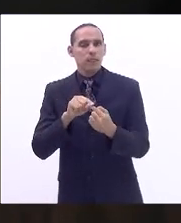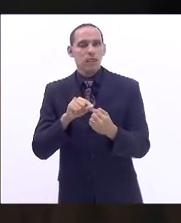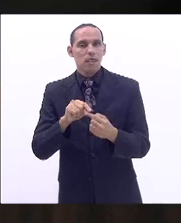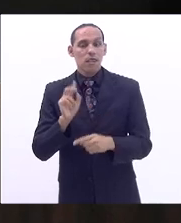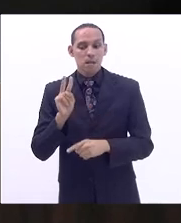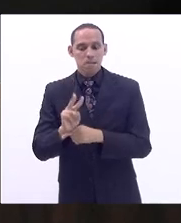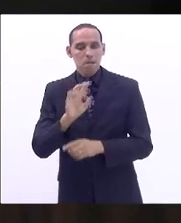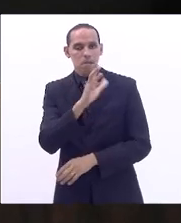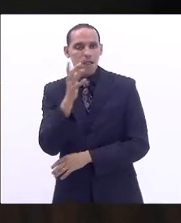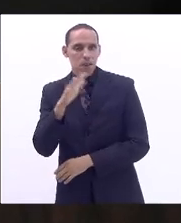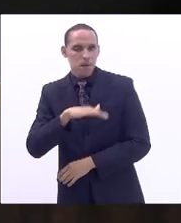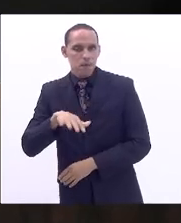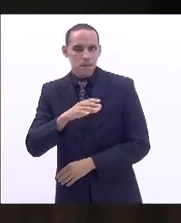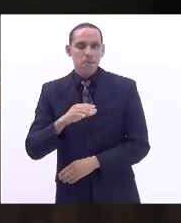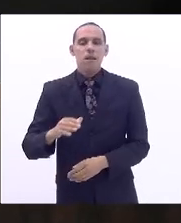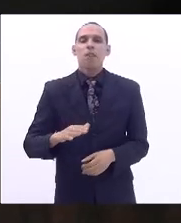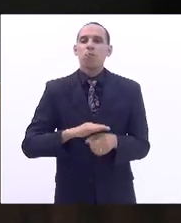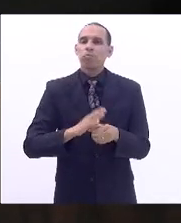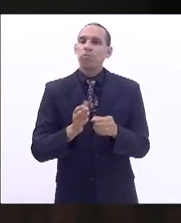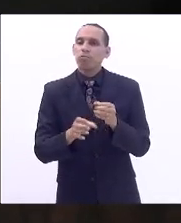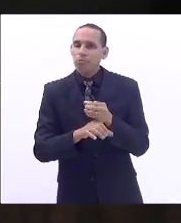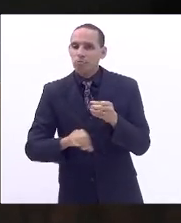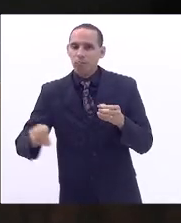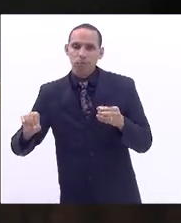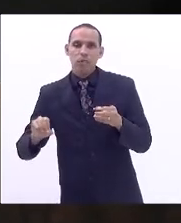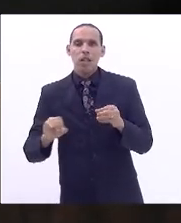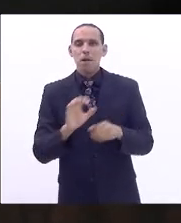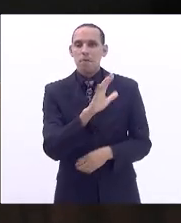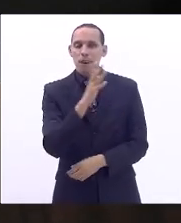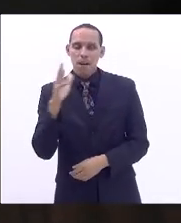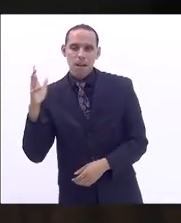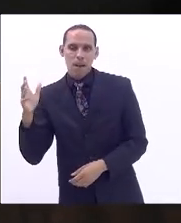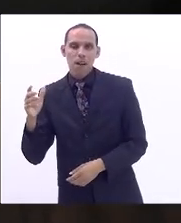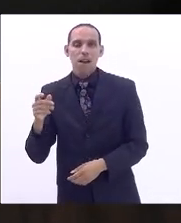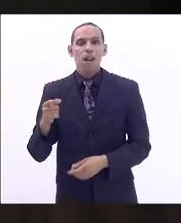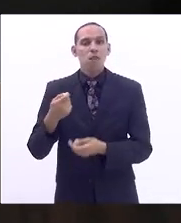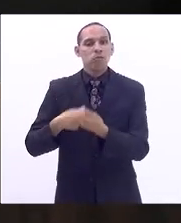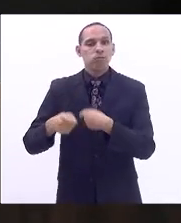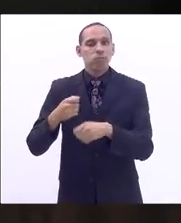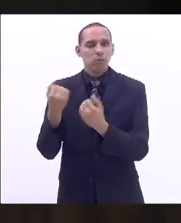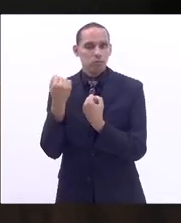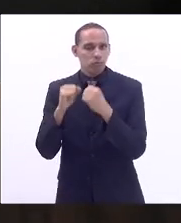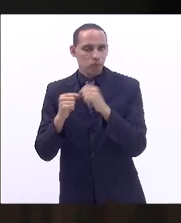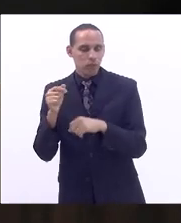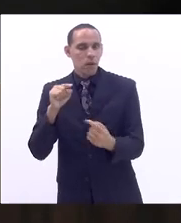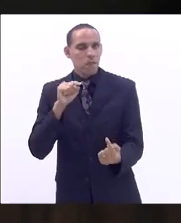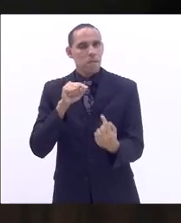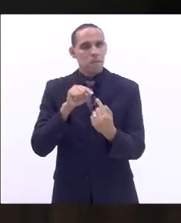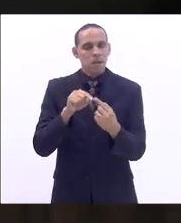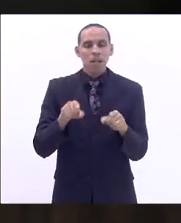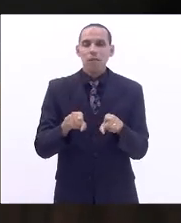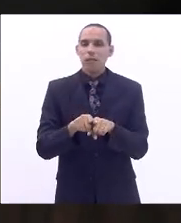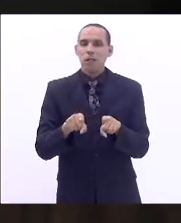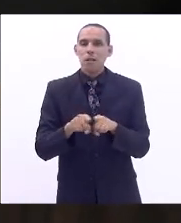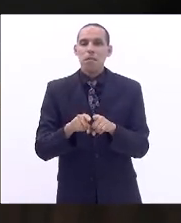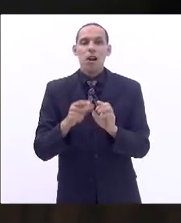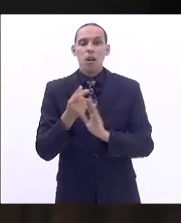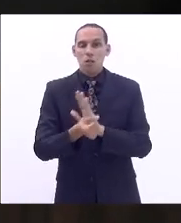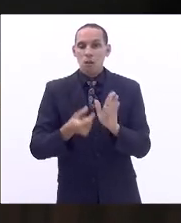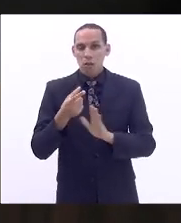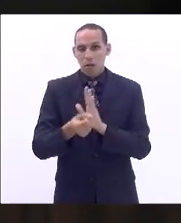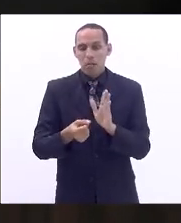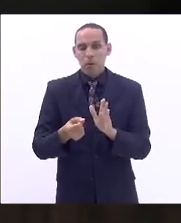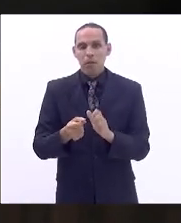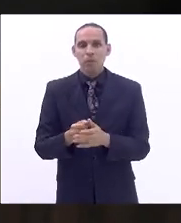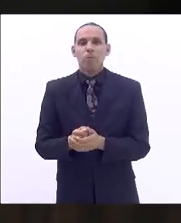defesa do meio ambiente favorável saneamento ambiental favorável economia do Comércio favorável ou imendas de orçamento Finanças fiscalização financeira e